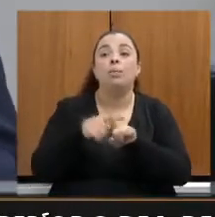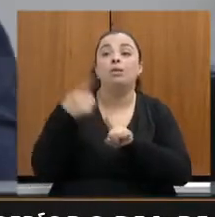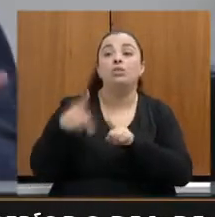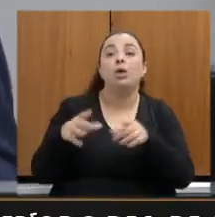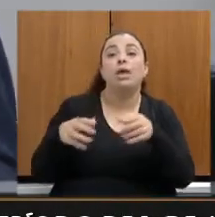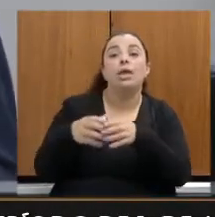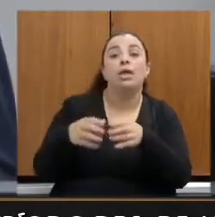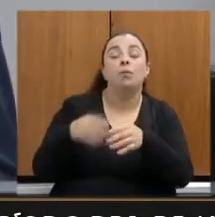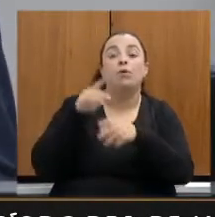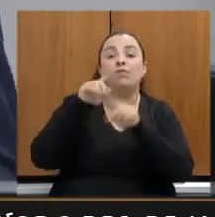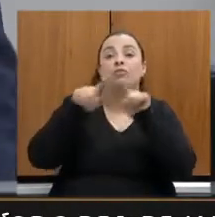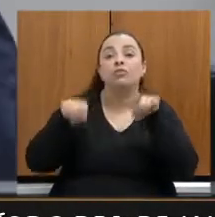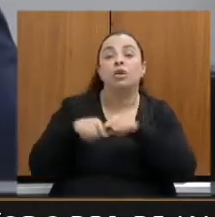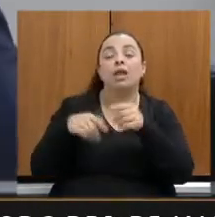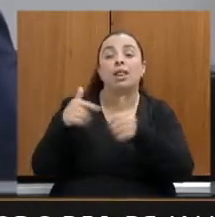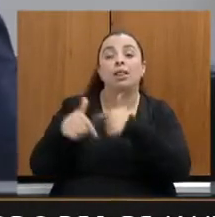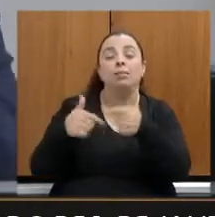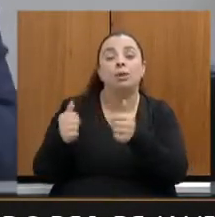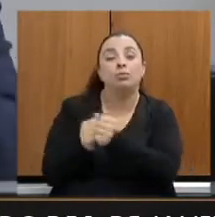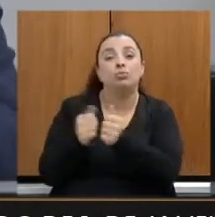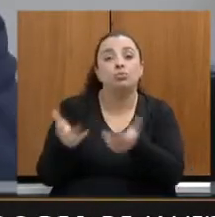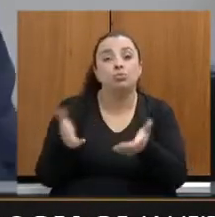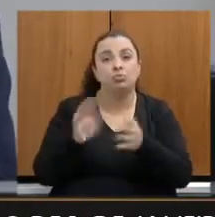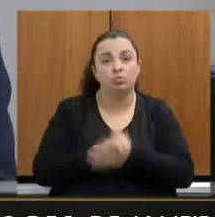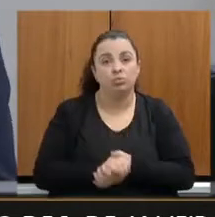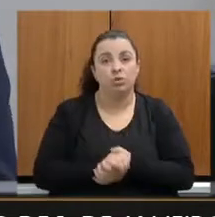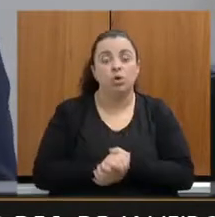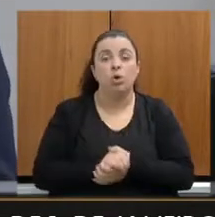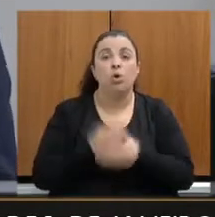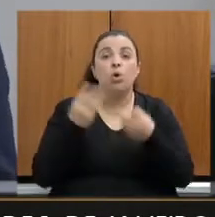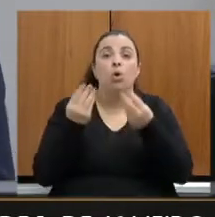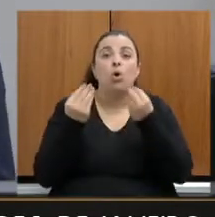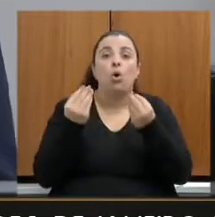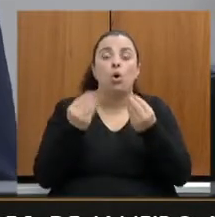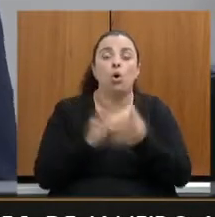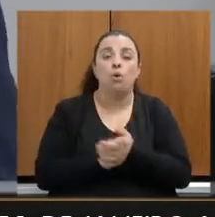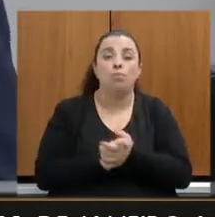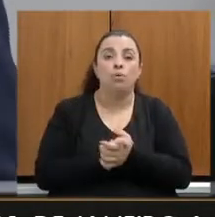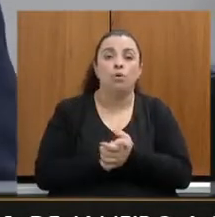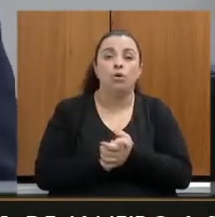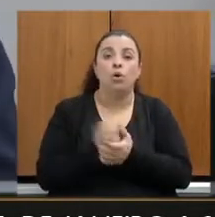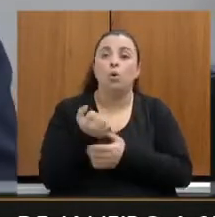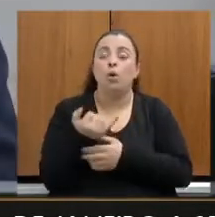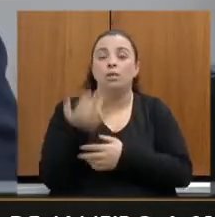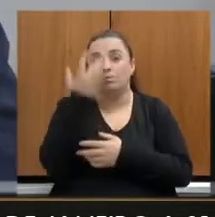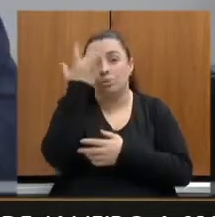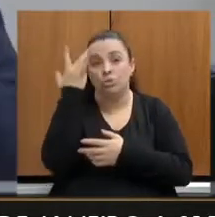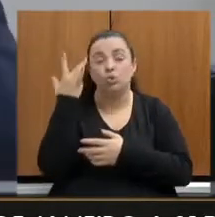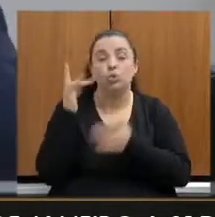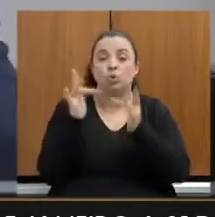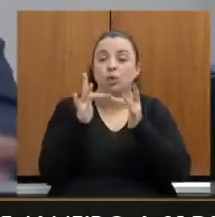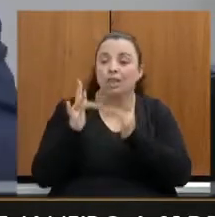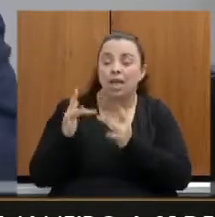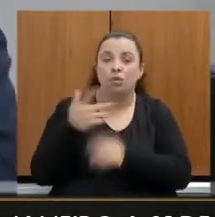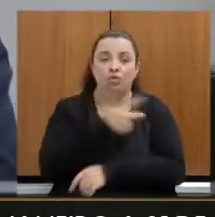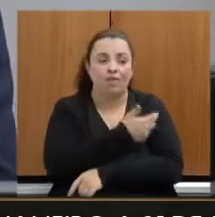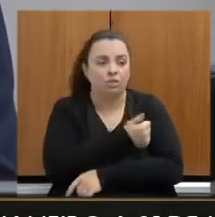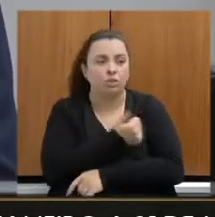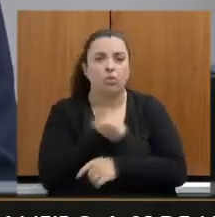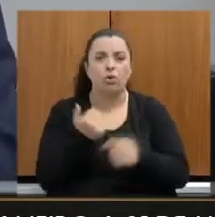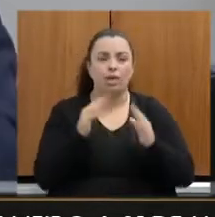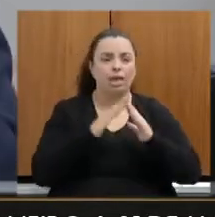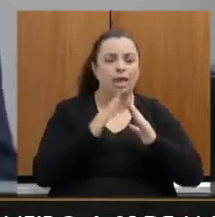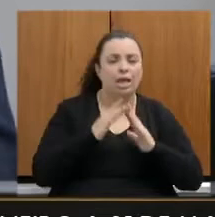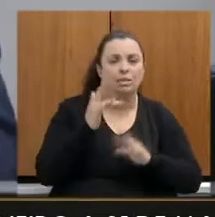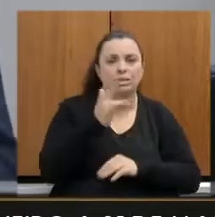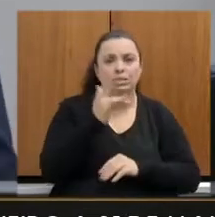Olha como é que você tem um tanto de funcionário ali que tava em contato com o vacinas com o Centro de Saúde e